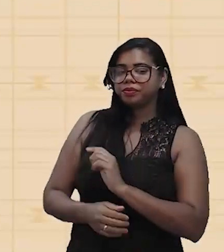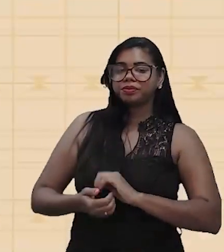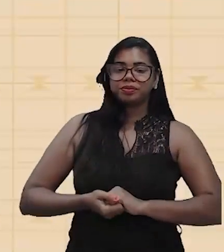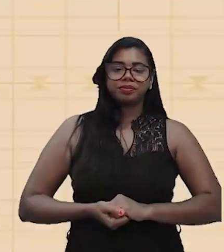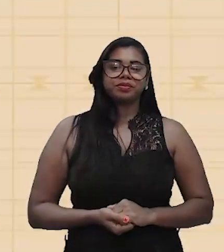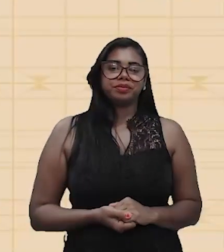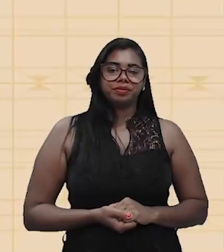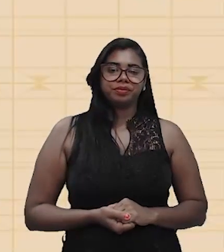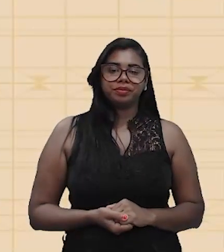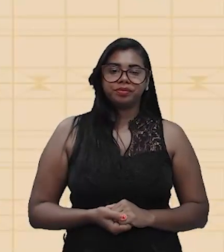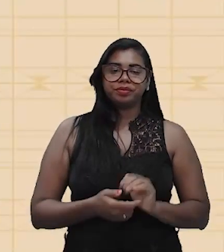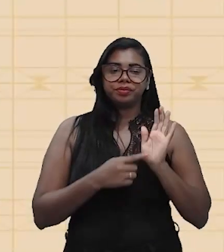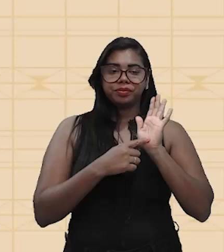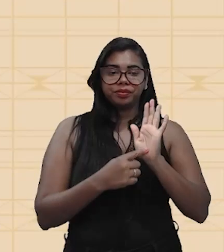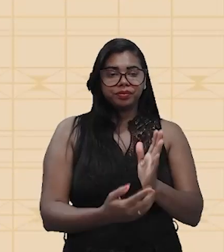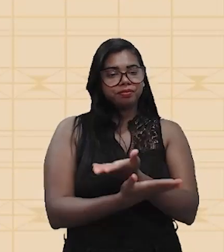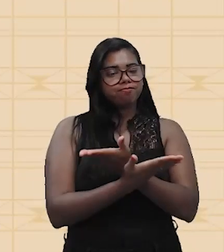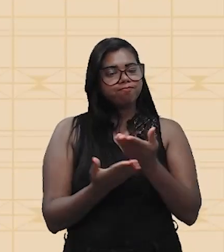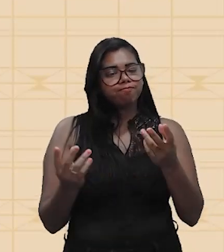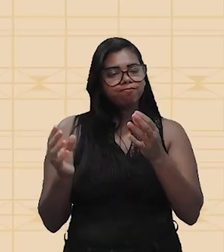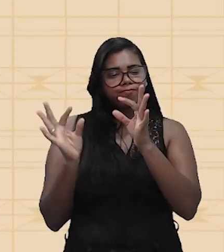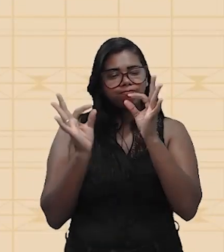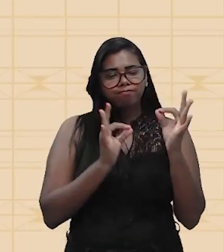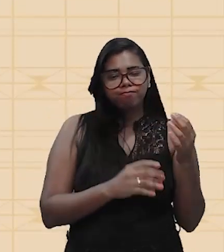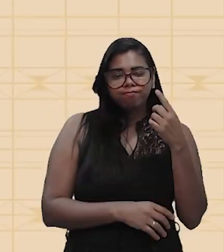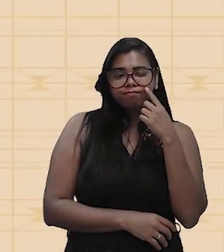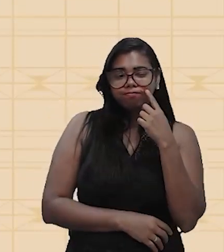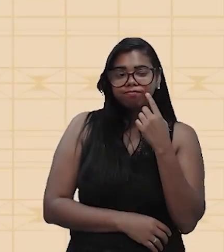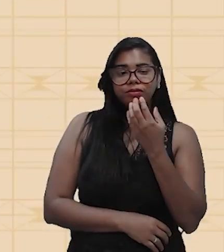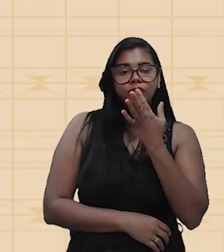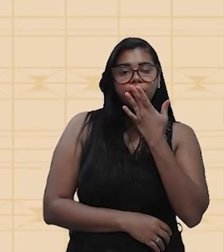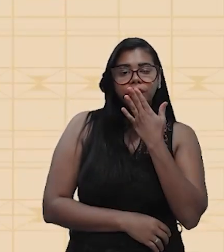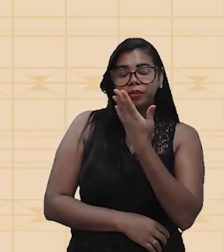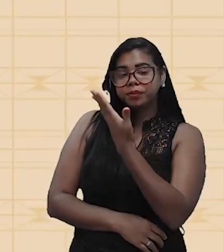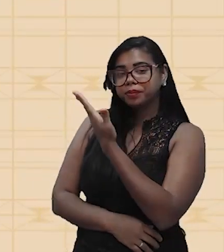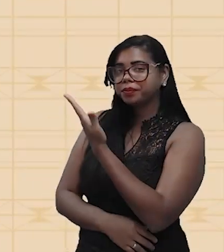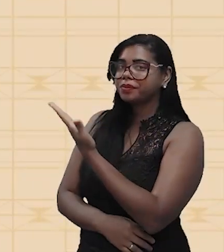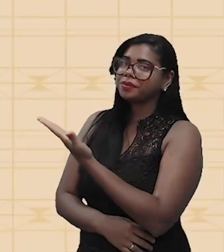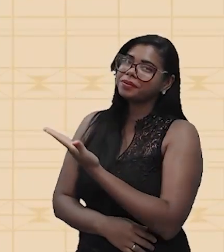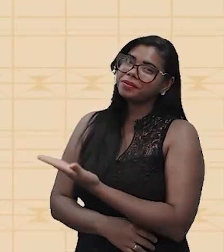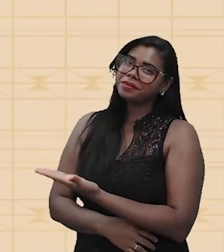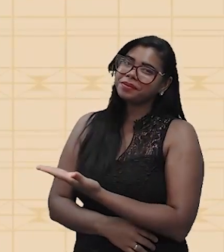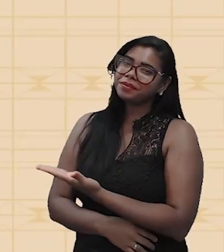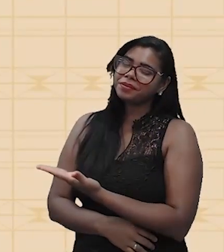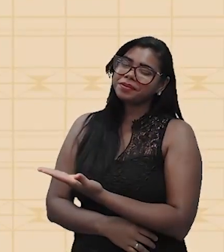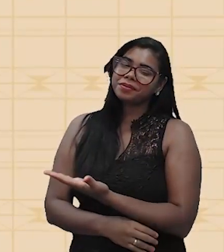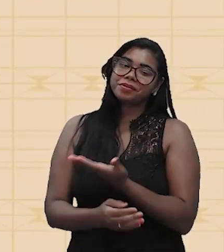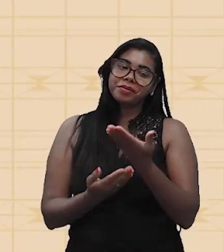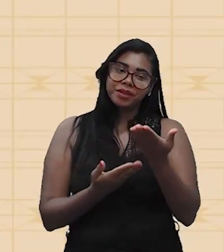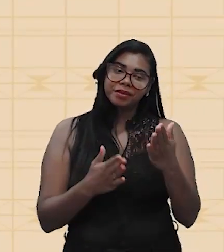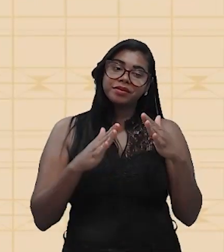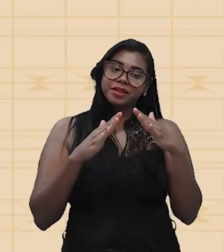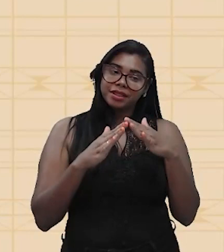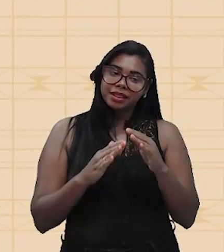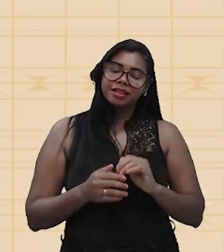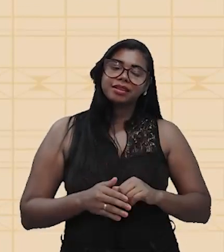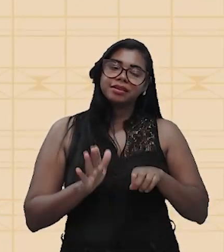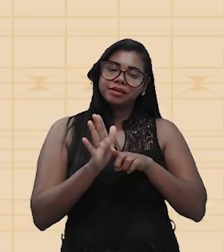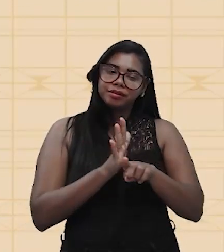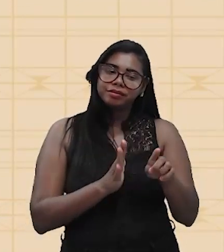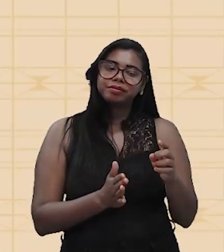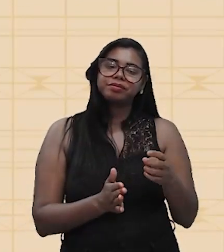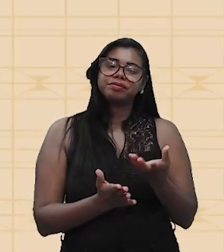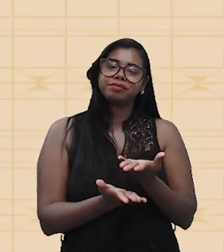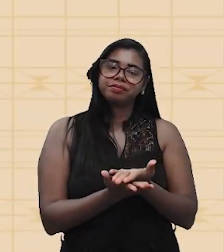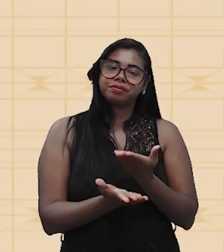esta é a imagem para que você identifique cada uma das cores. E aí eu vou deixar uma tarefinha de casa para você. Depois você pausa esse vídeo e aí para você